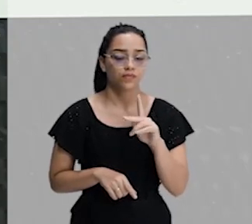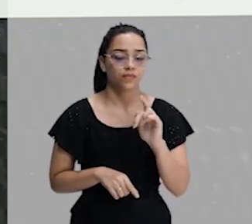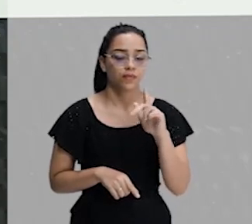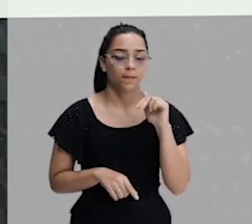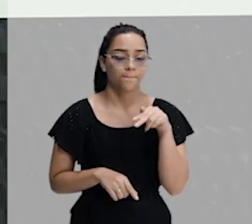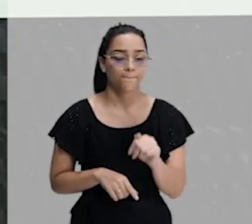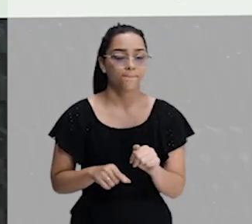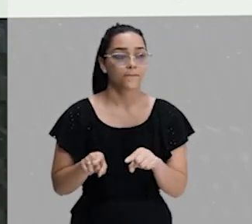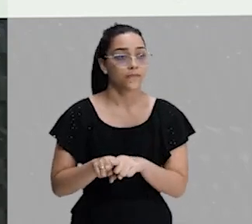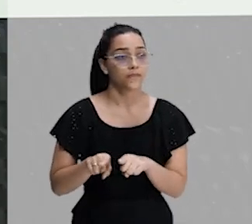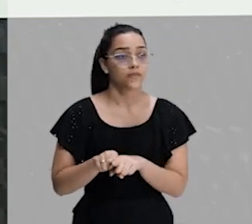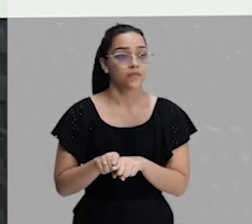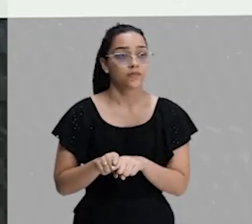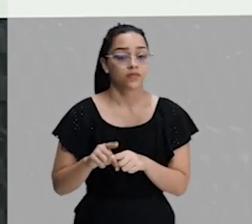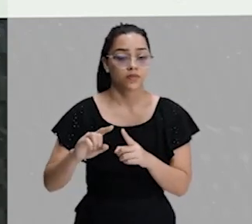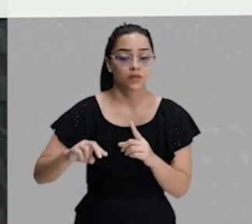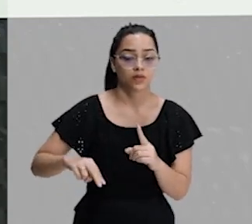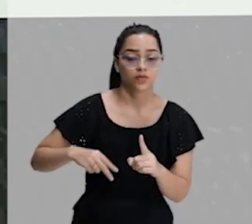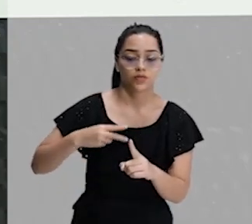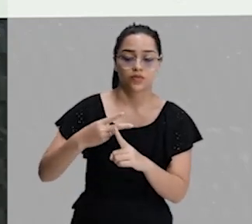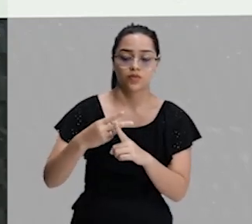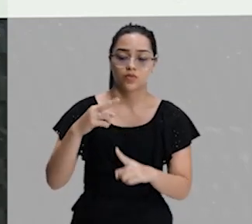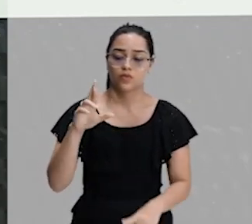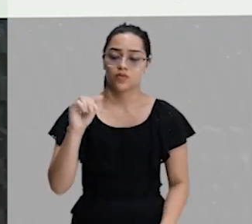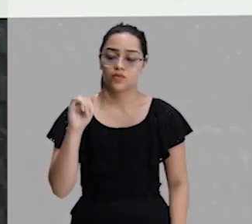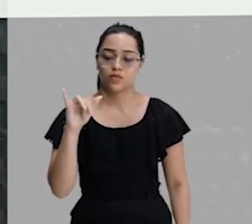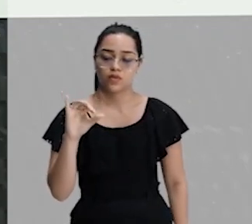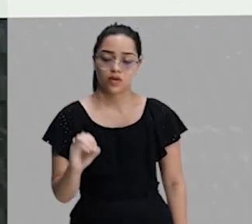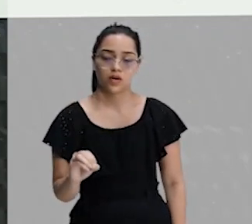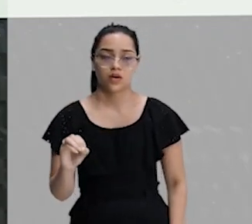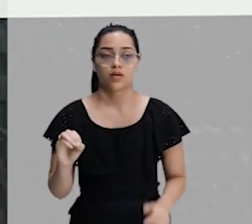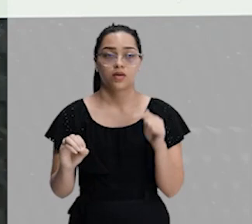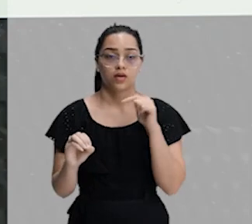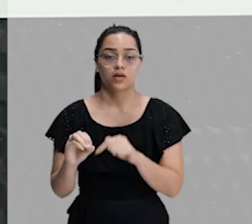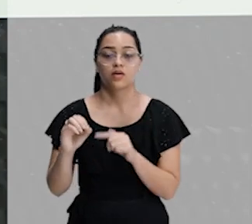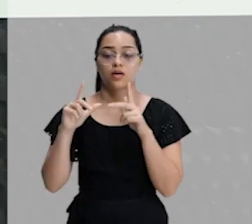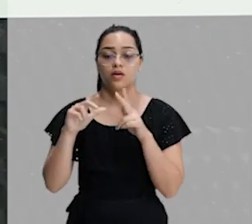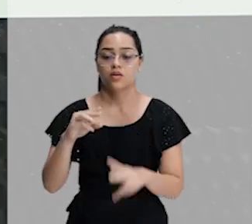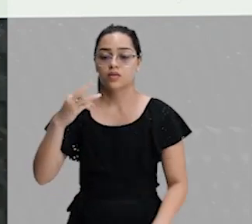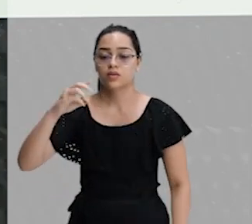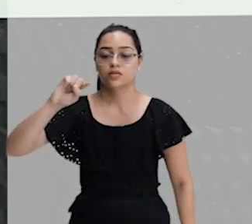diâmetro ele é o dobro do raio. Então, quer dizer que o raio vai ser igual a 3,5.